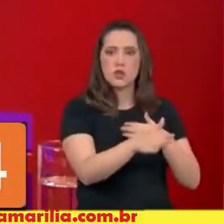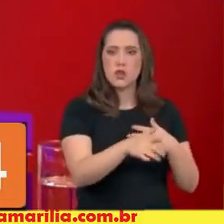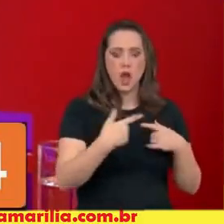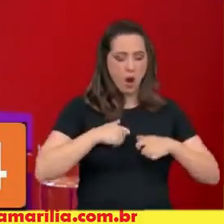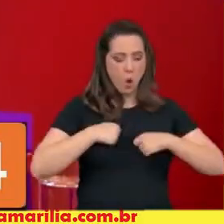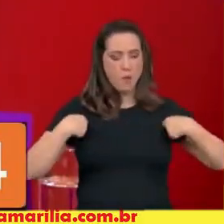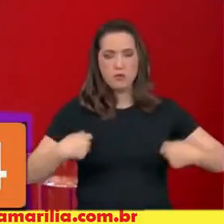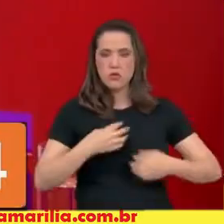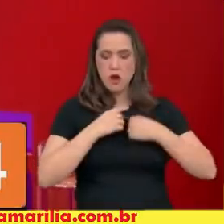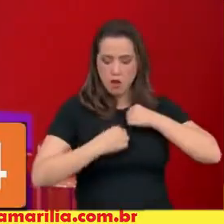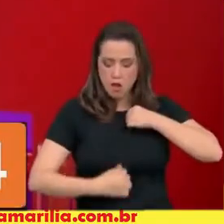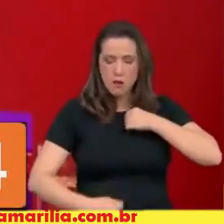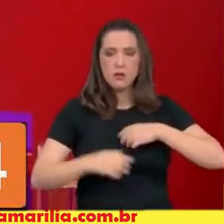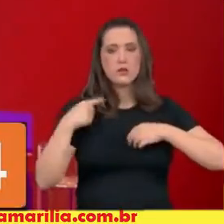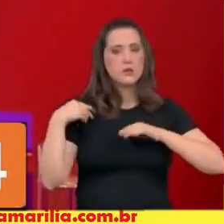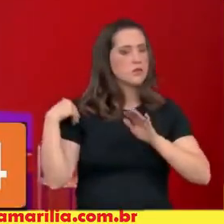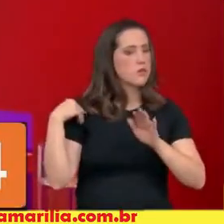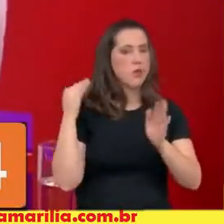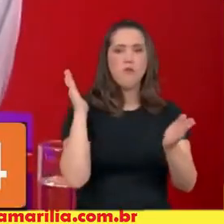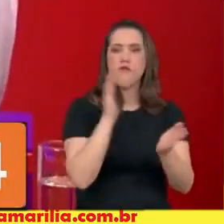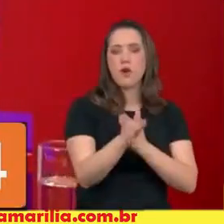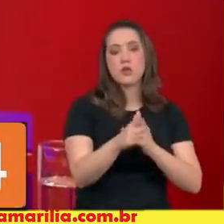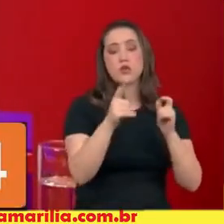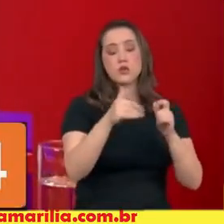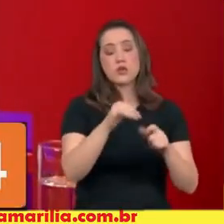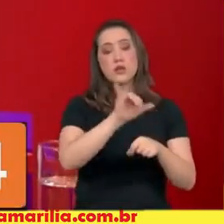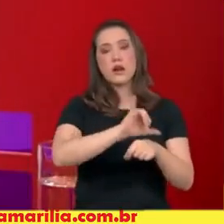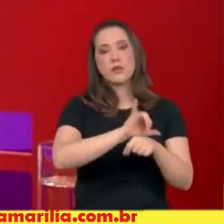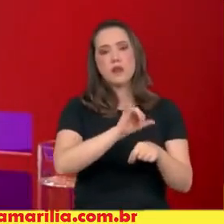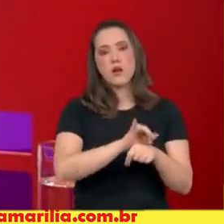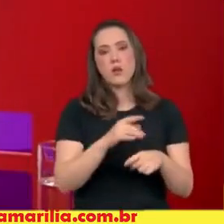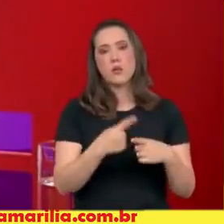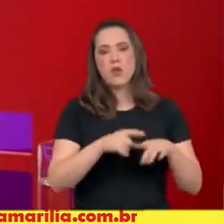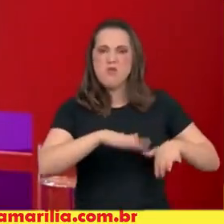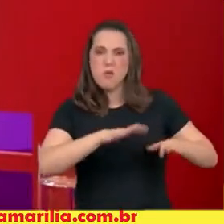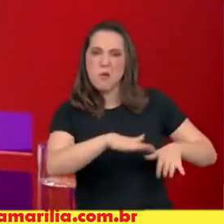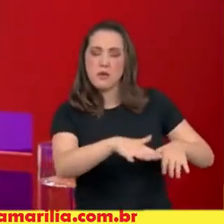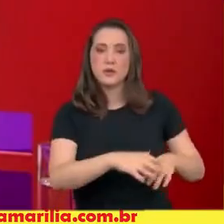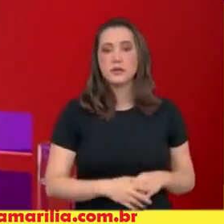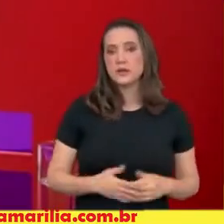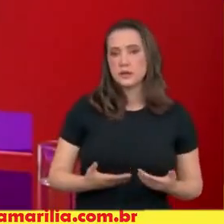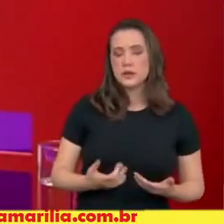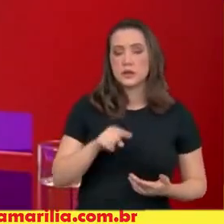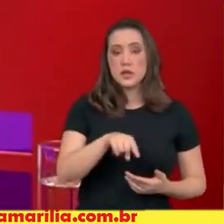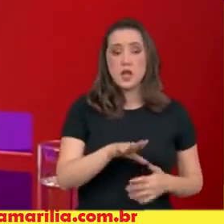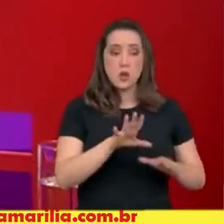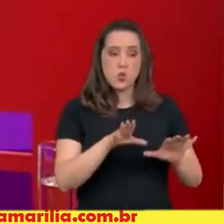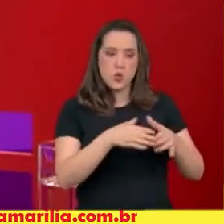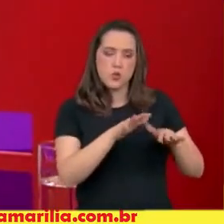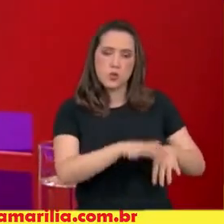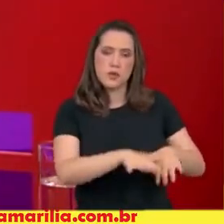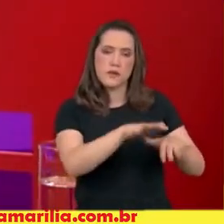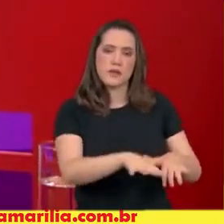roupa, tira a farda e sai correndo da capital. E a manifestação ocupa a praça. Mas não existe